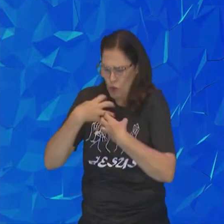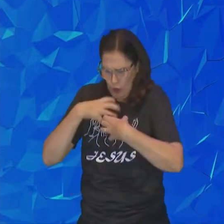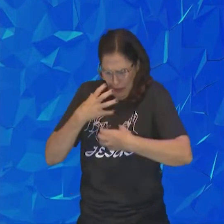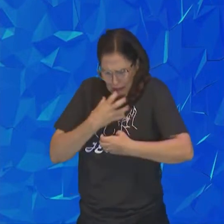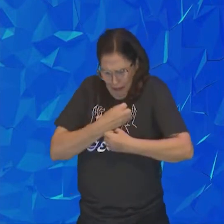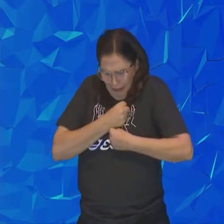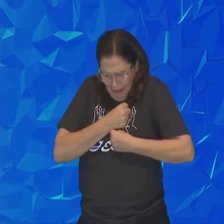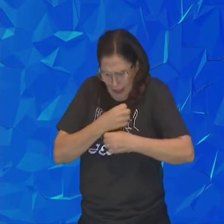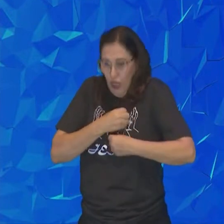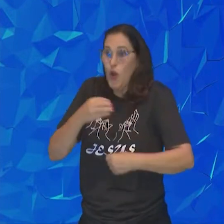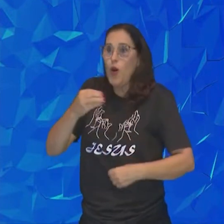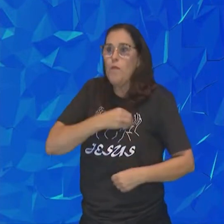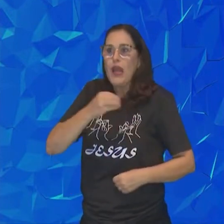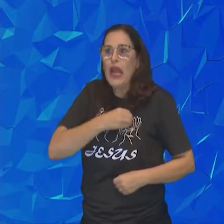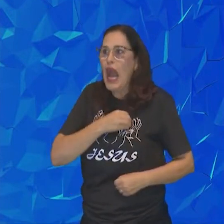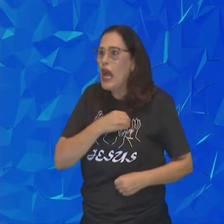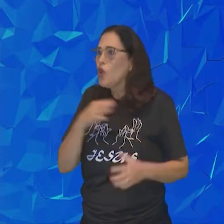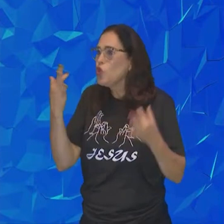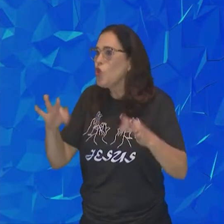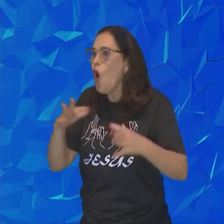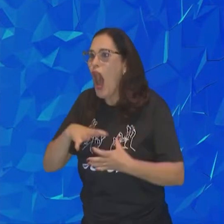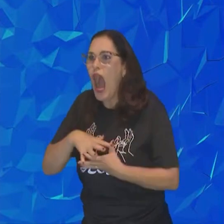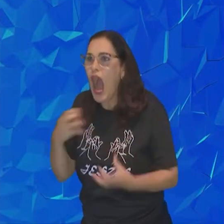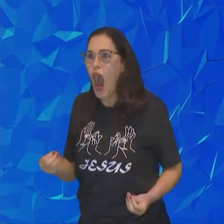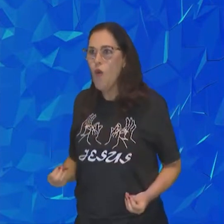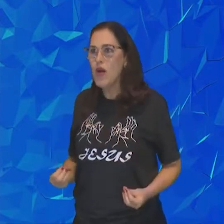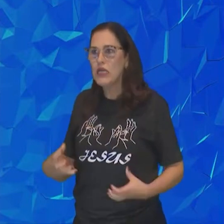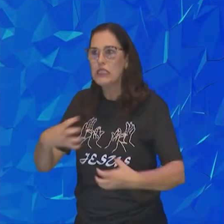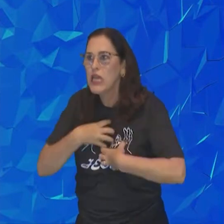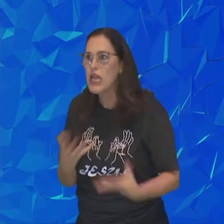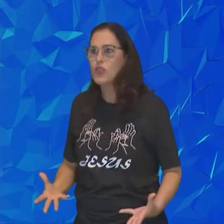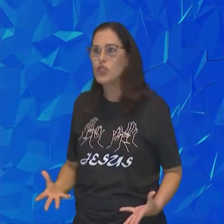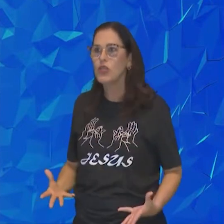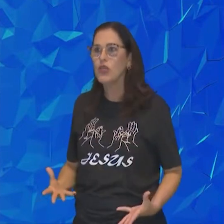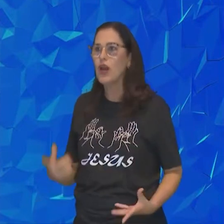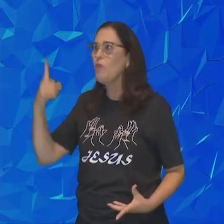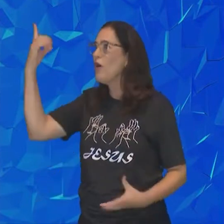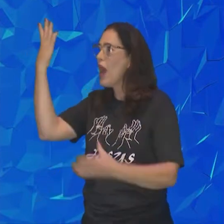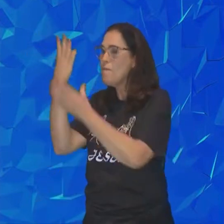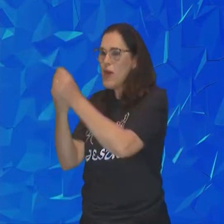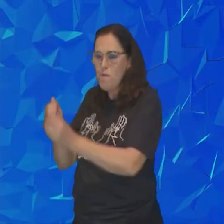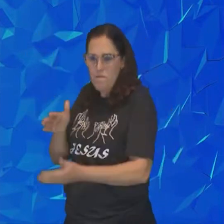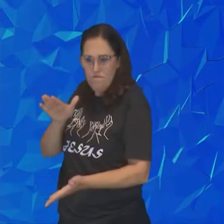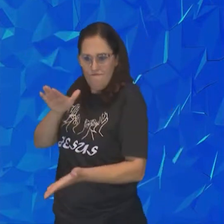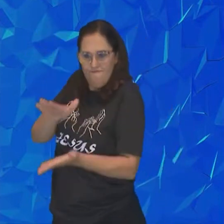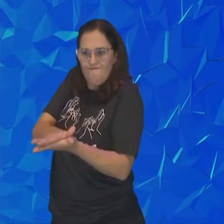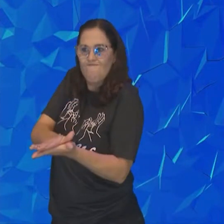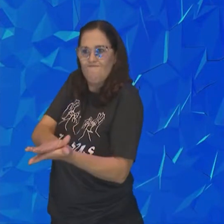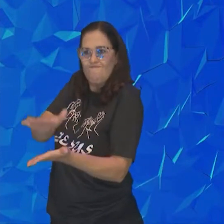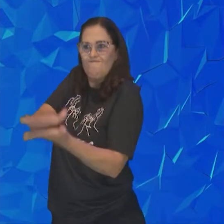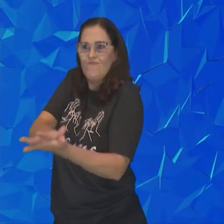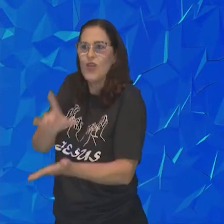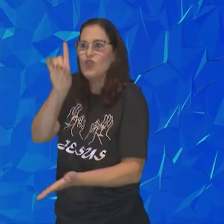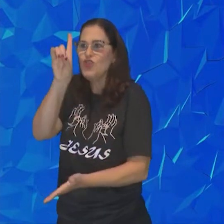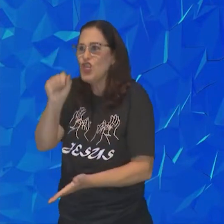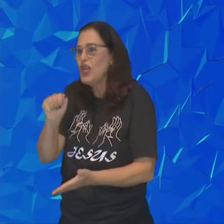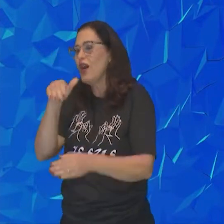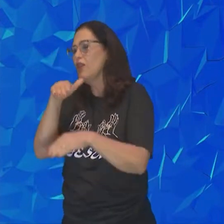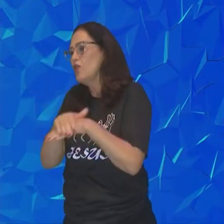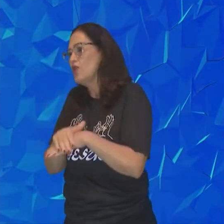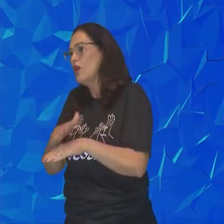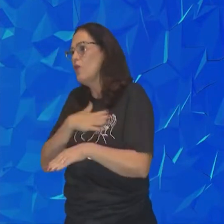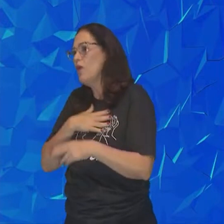dia pecado traz dor à alma, porque a tua mão pesava dia e noite sobre mim, e o